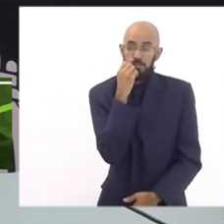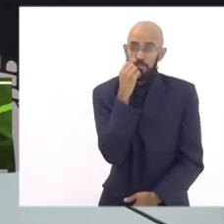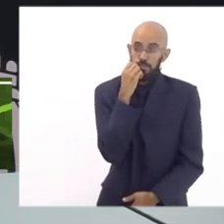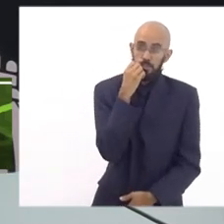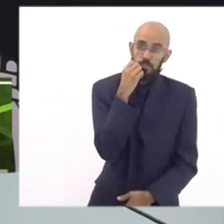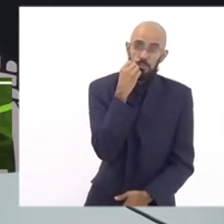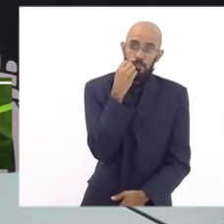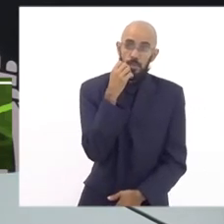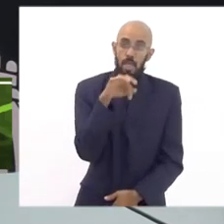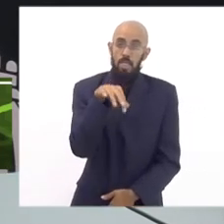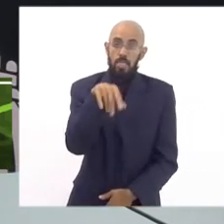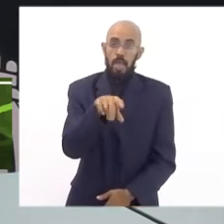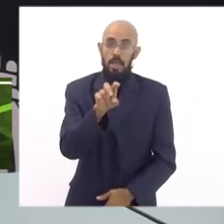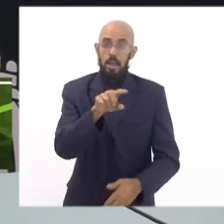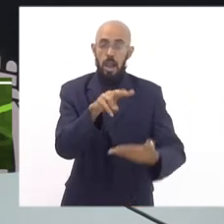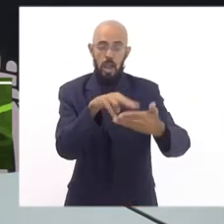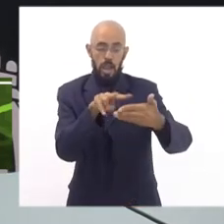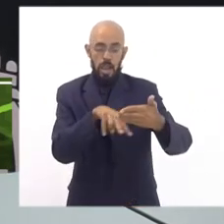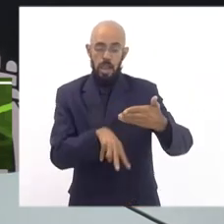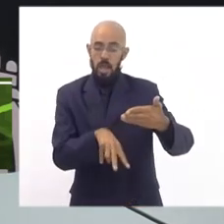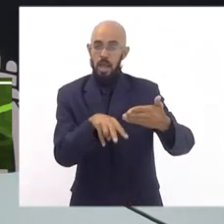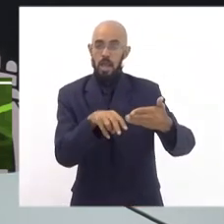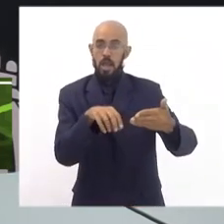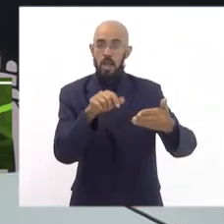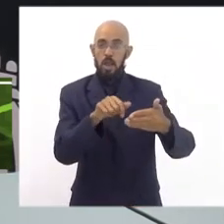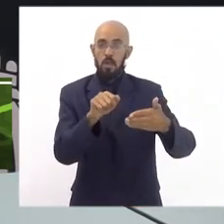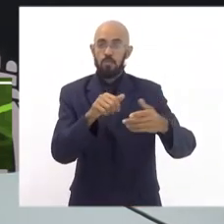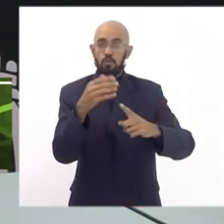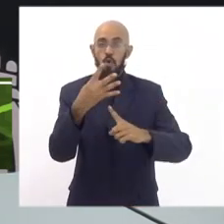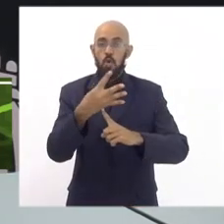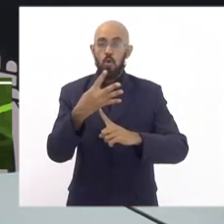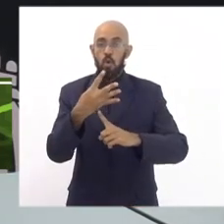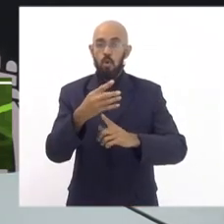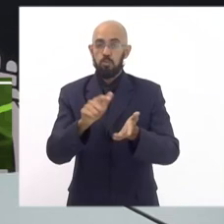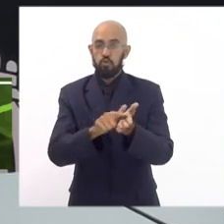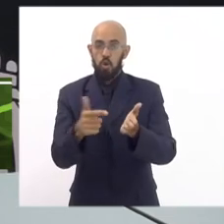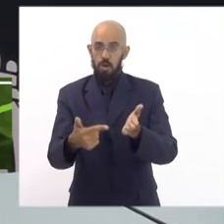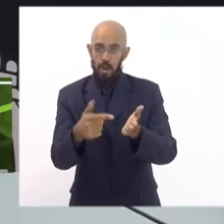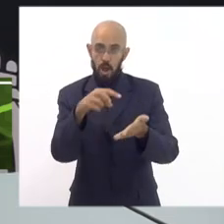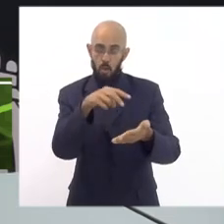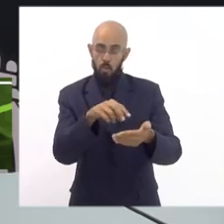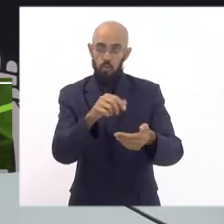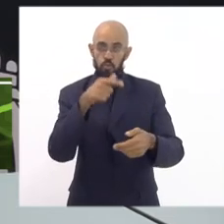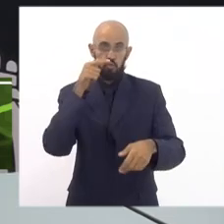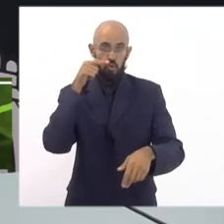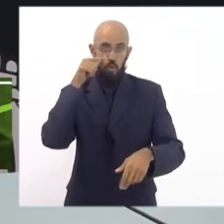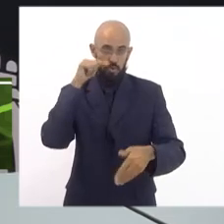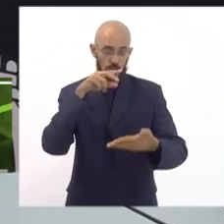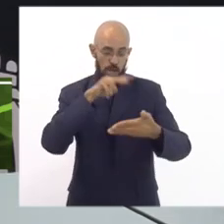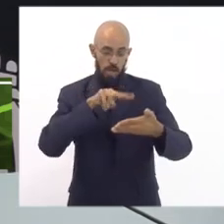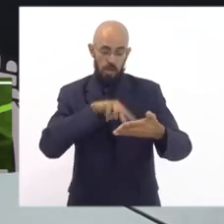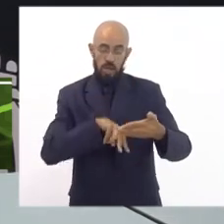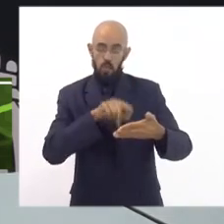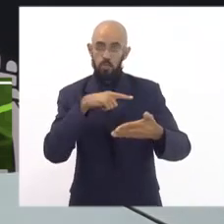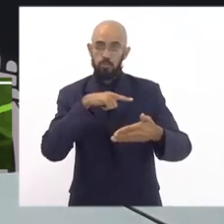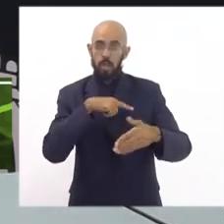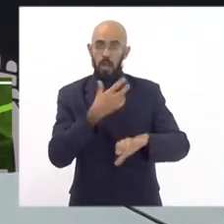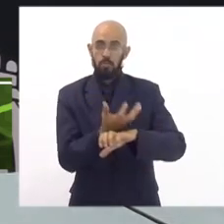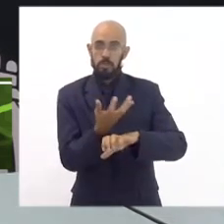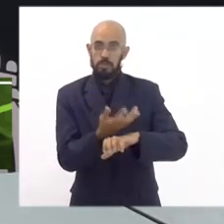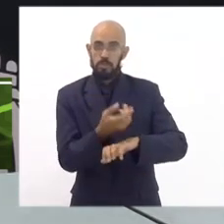o jornal O Globo, no dia de ontem, deputado Carlos Mink, tem uma matéria com